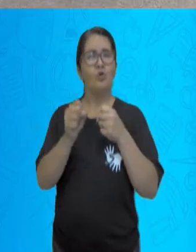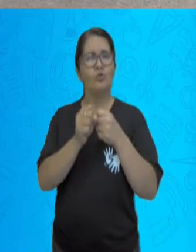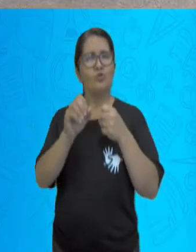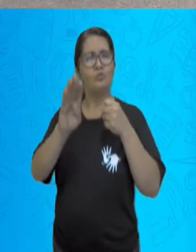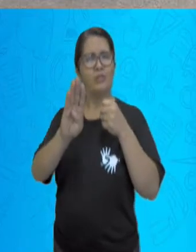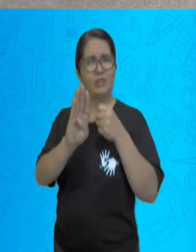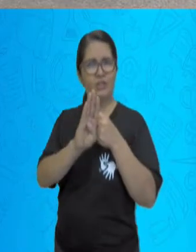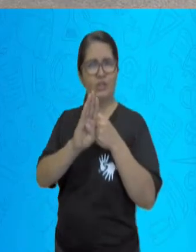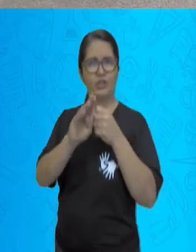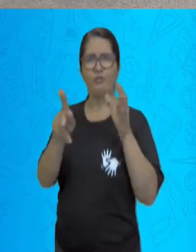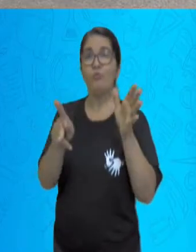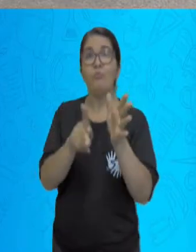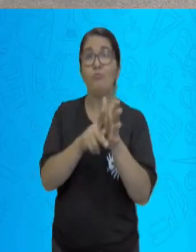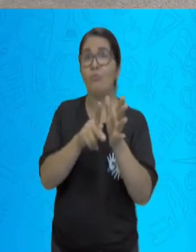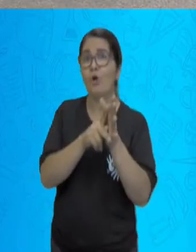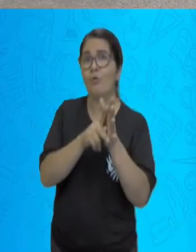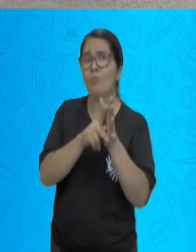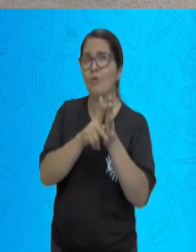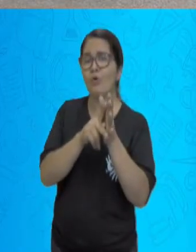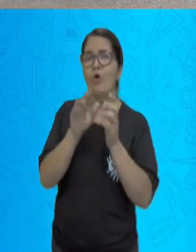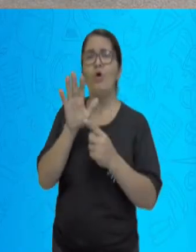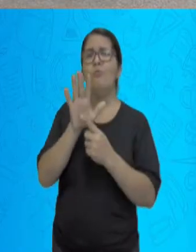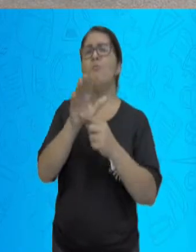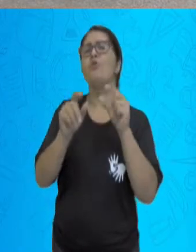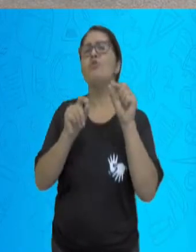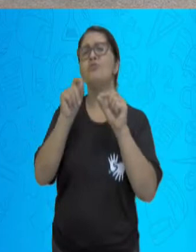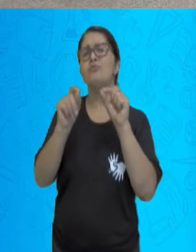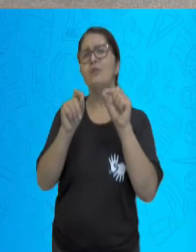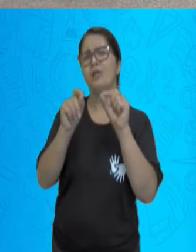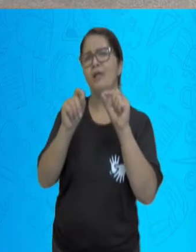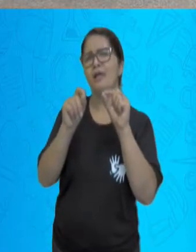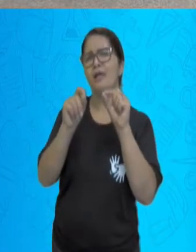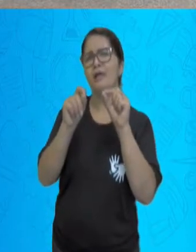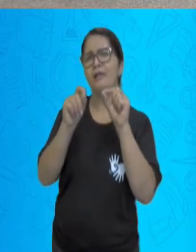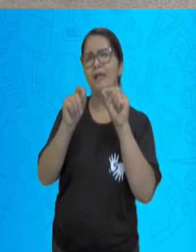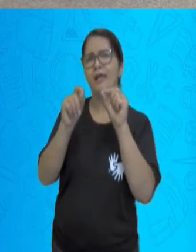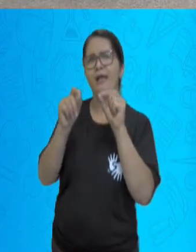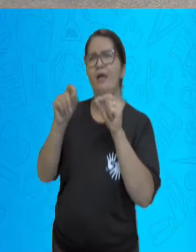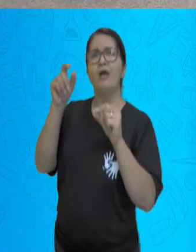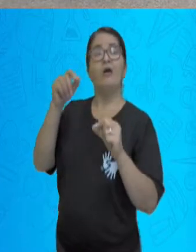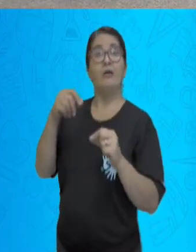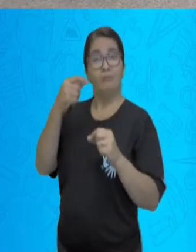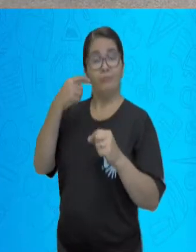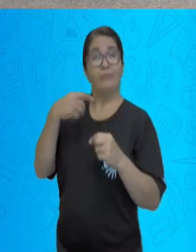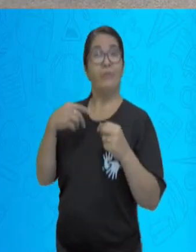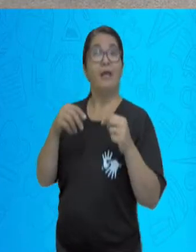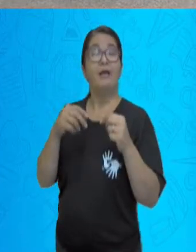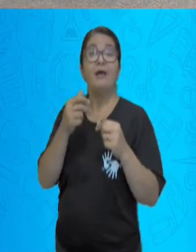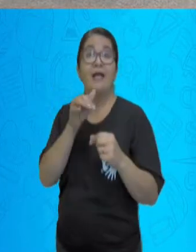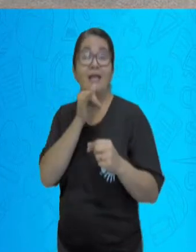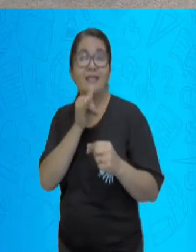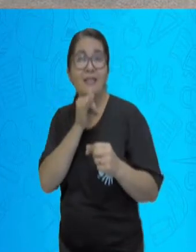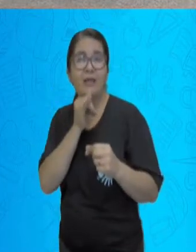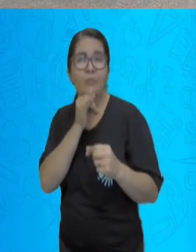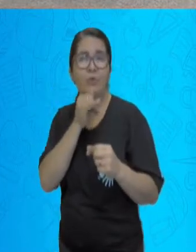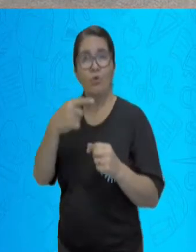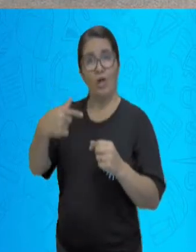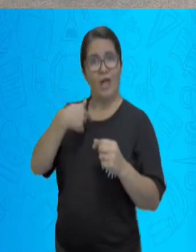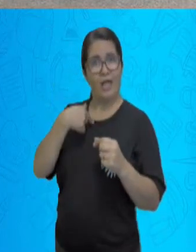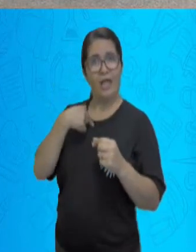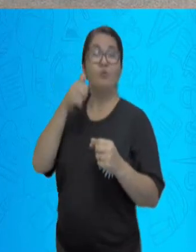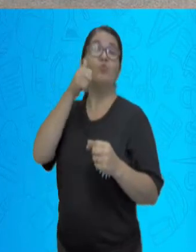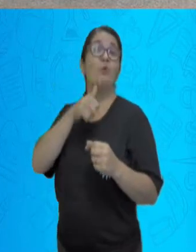próprio representa um ser em particular. Por exemplo, Juliana, eu sou uma entre